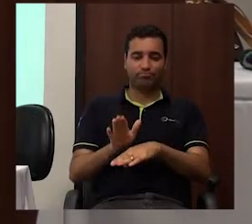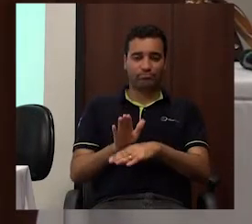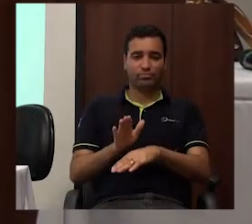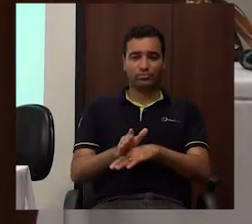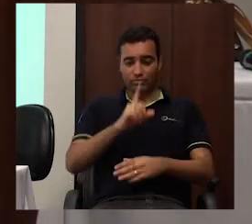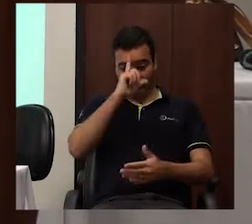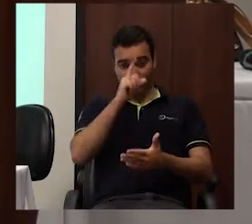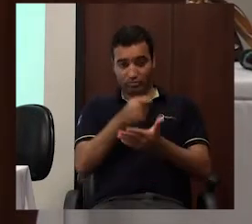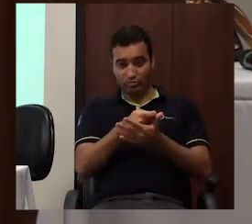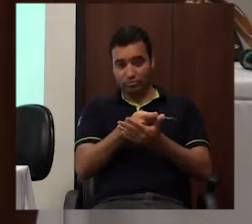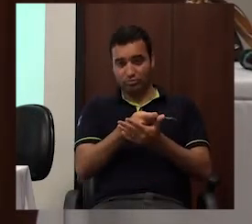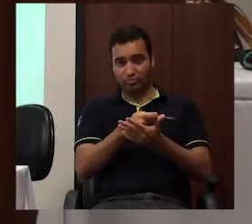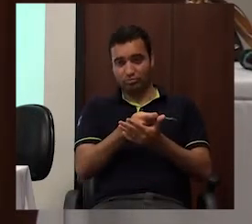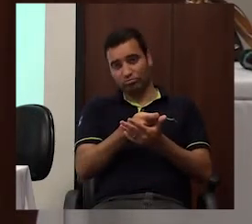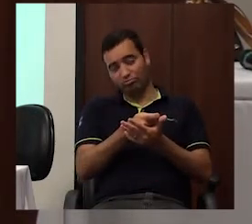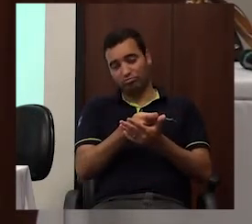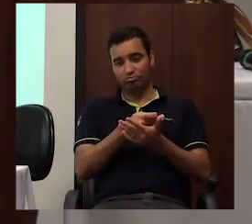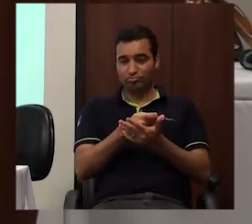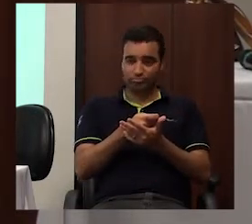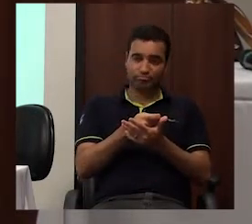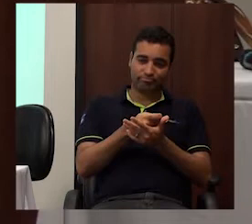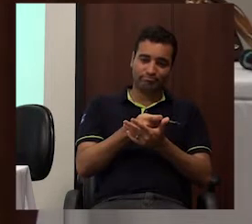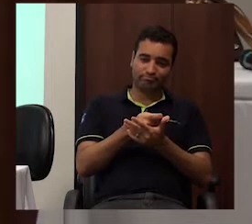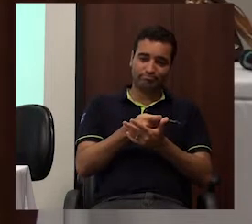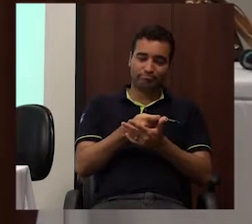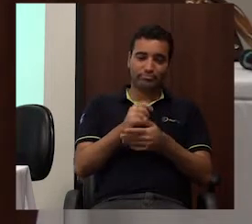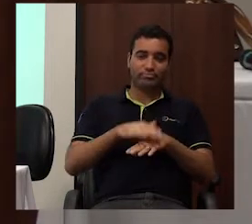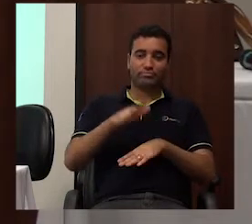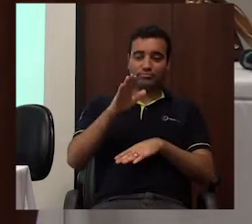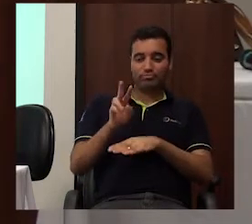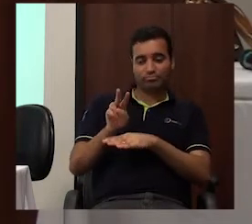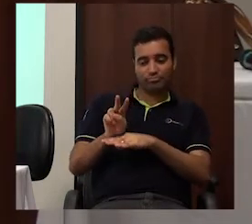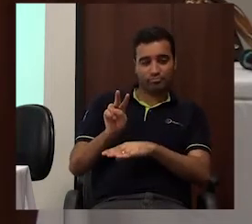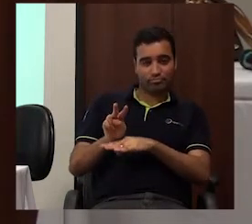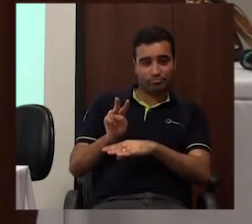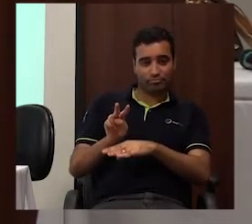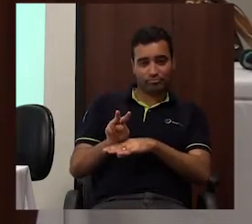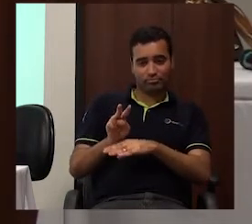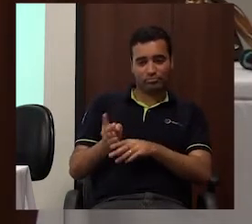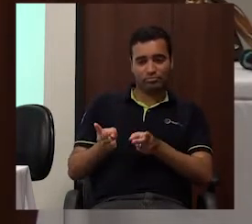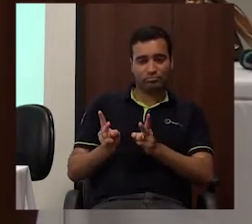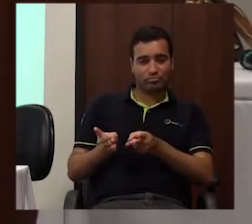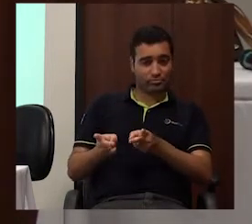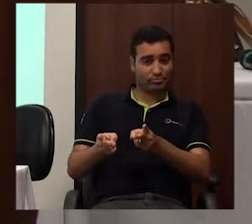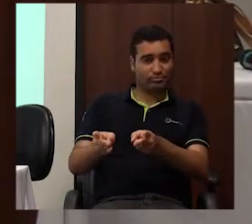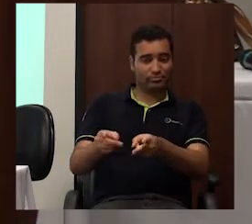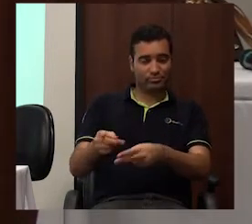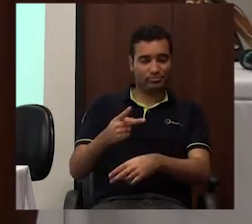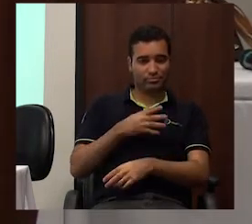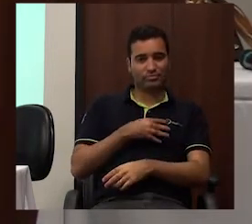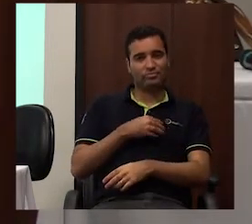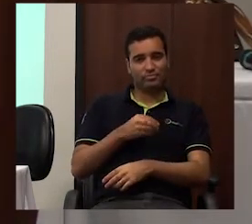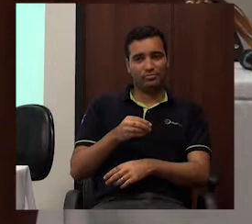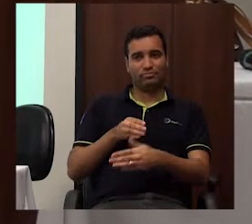opções que visam mais a proteção para sempre do seu filho diante das